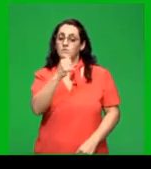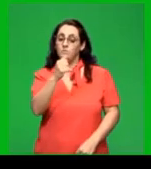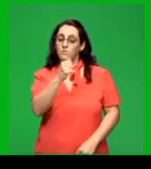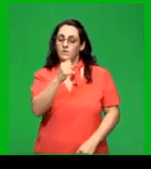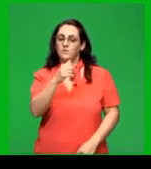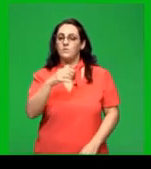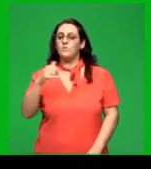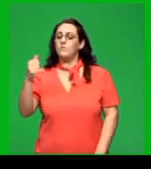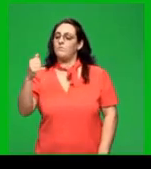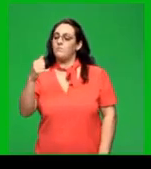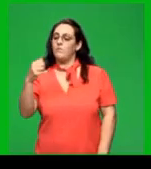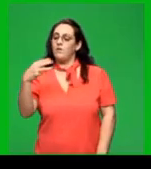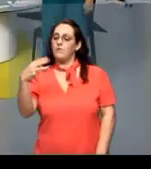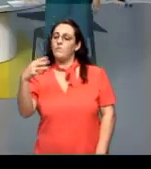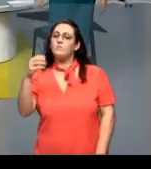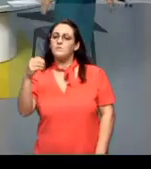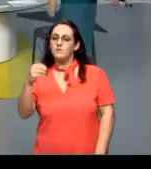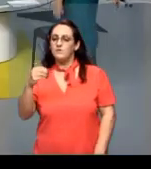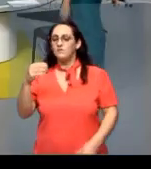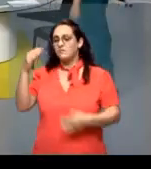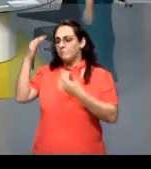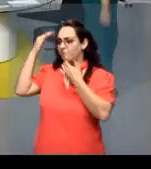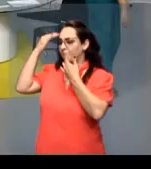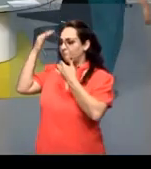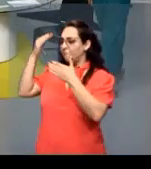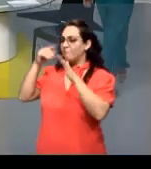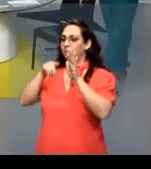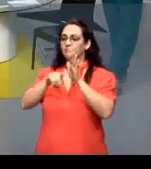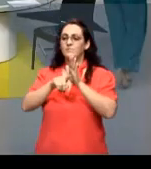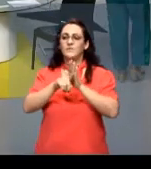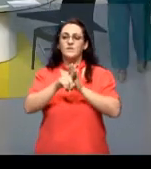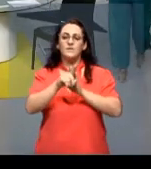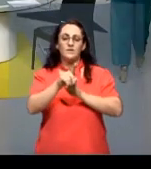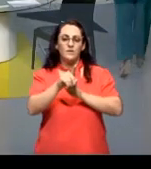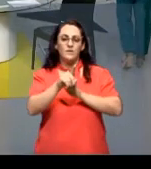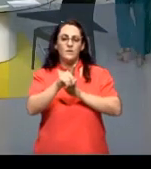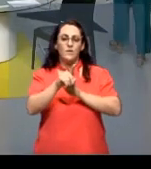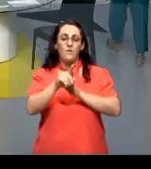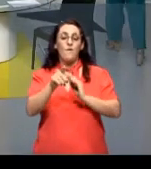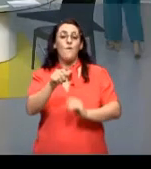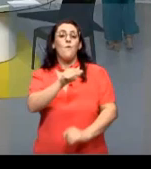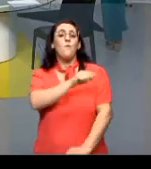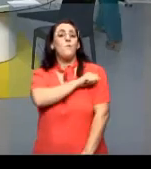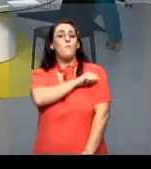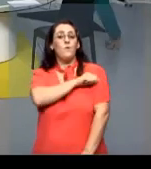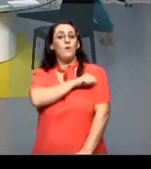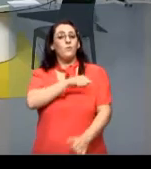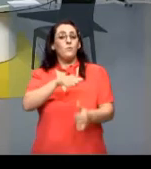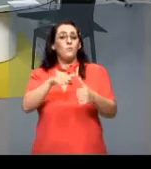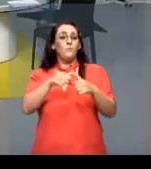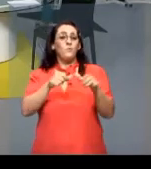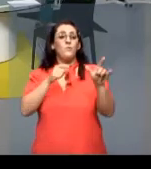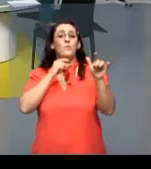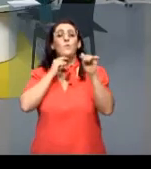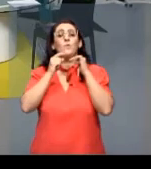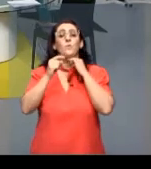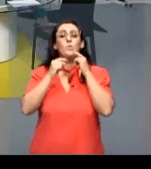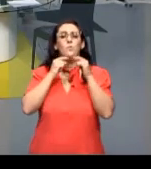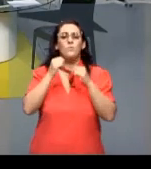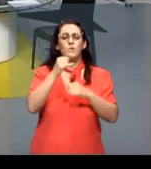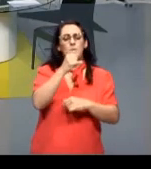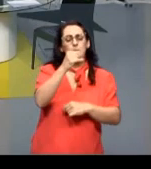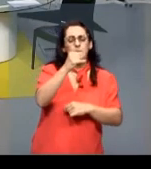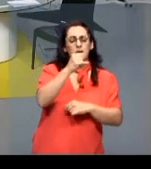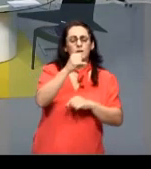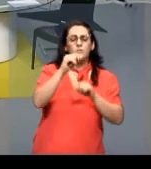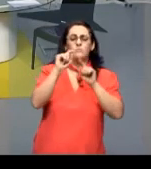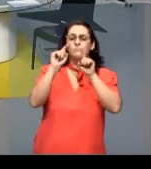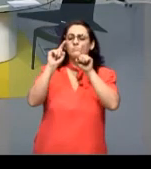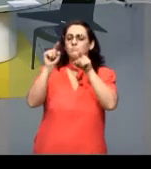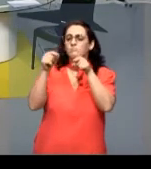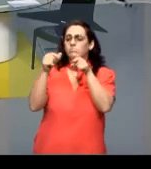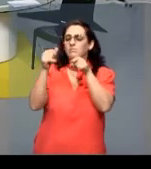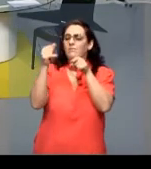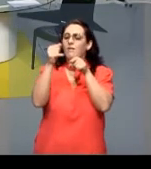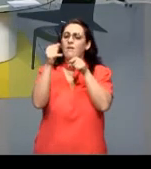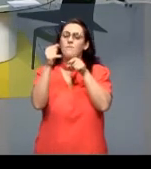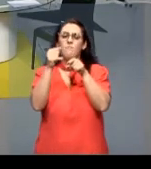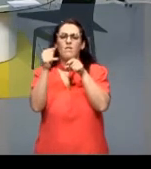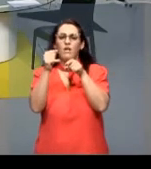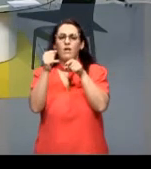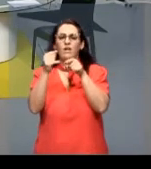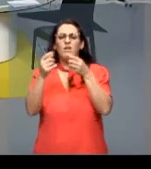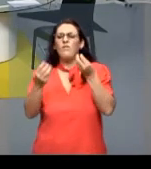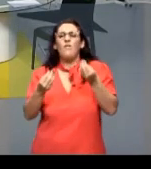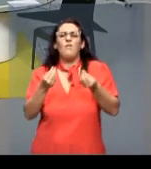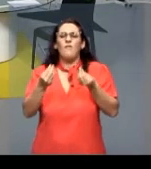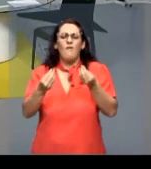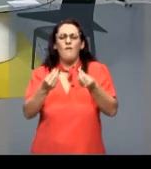Muito obrigada pela pergunta. Aluno fica muito na dúvida desse menos menos aí, né, Cláudio? Isso. Menos menos, o